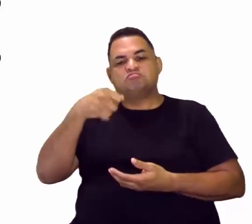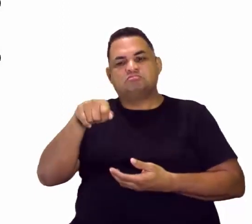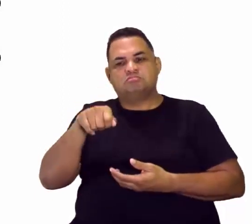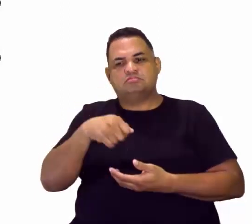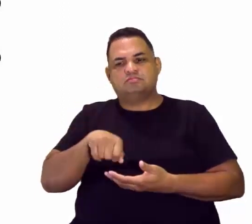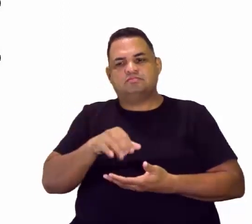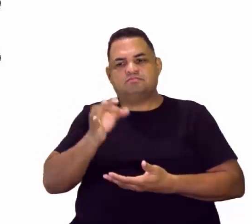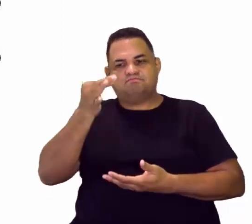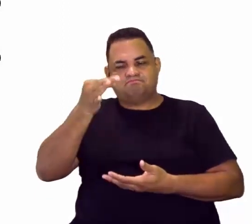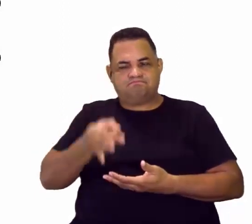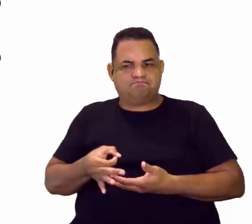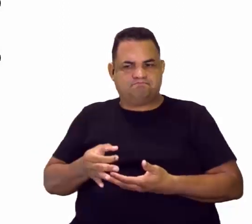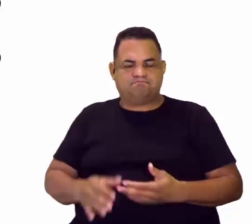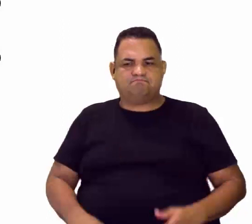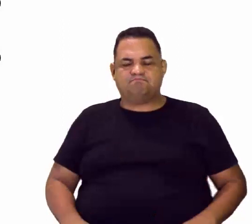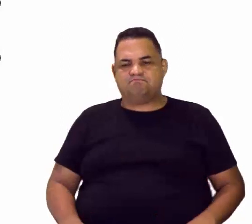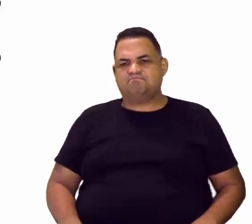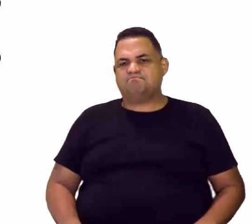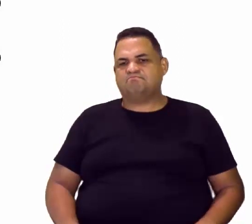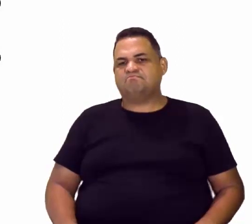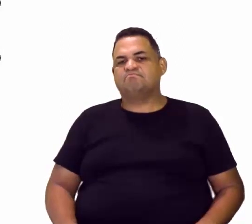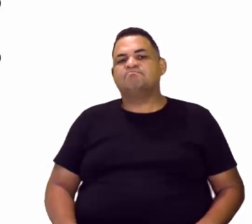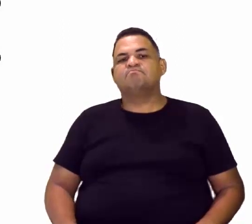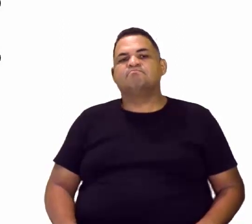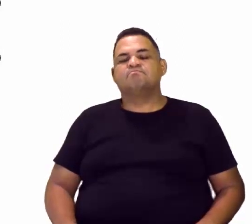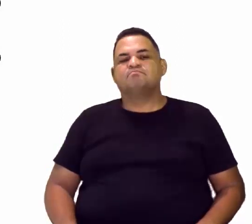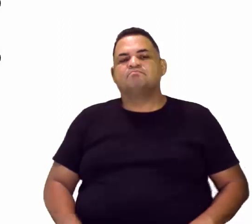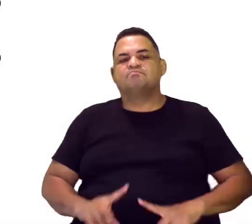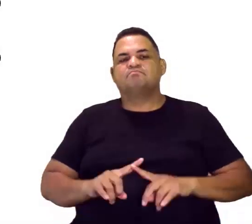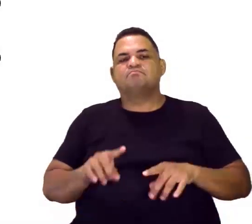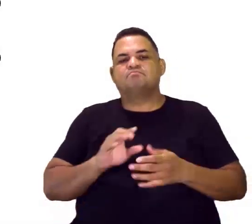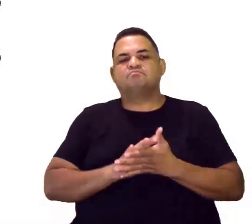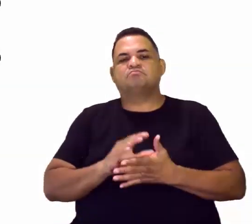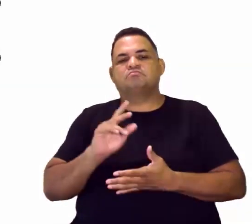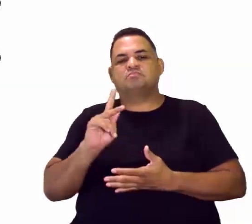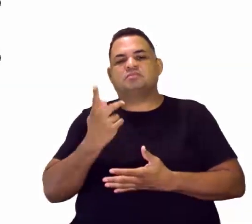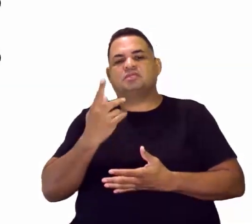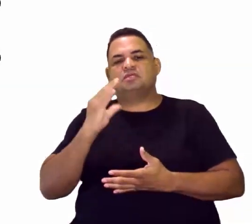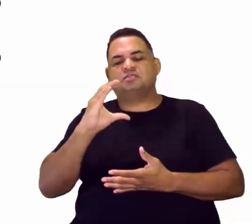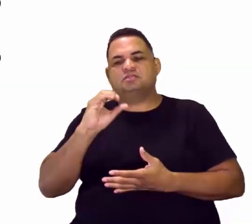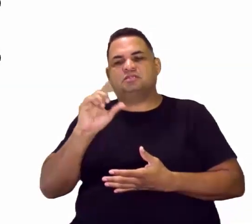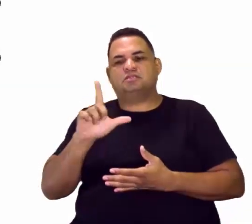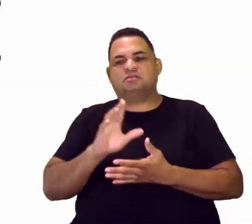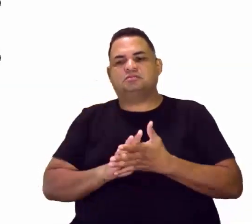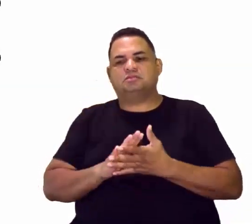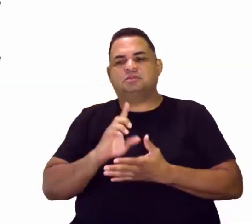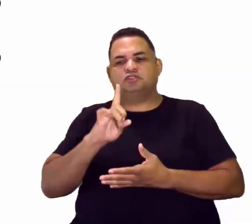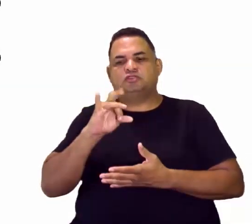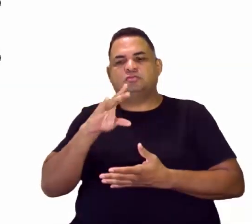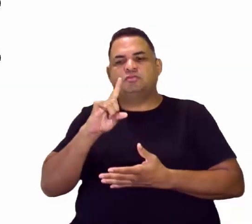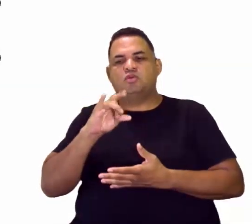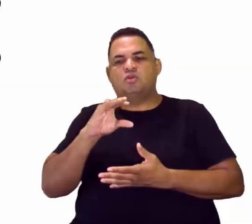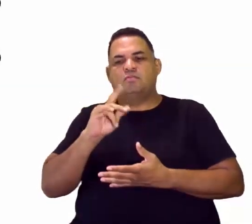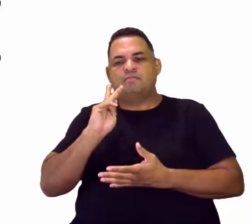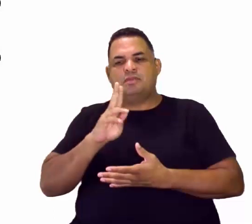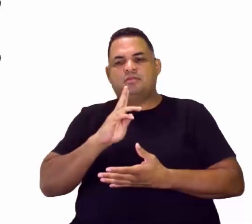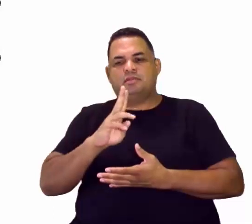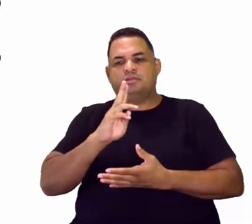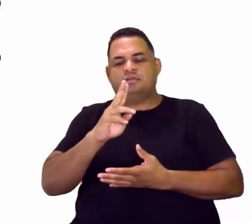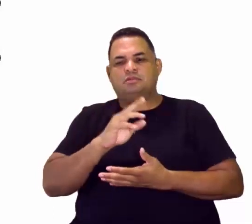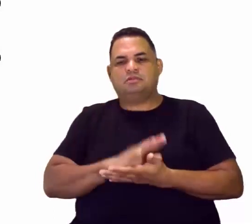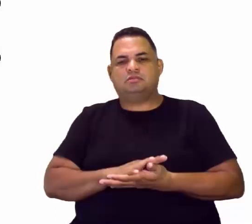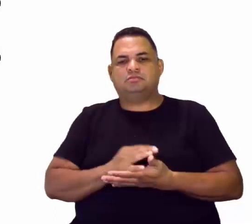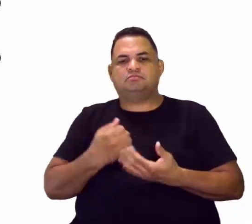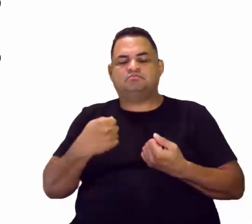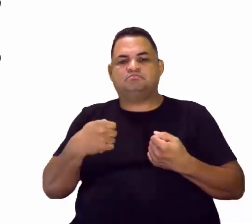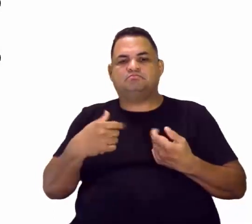desde a primeira letra A, né, professor? Mas e aqui? O HCl, ele é dipolo permanente? Aí você tem que lembrar. Tem que